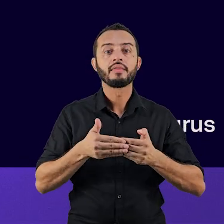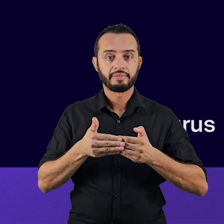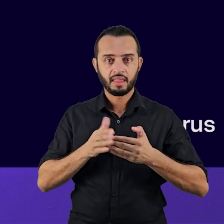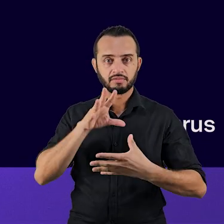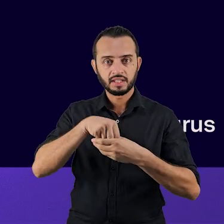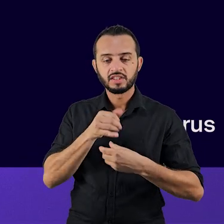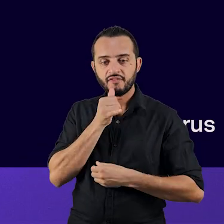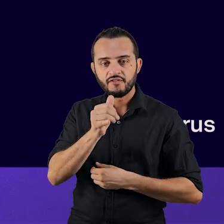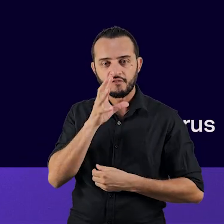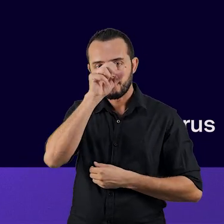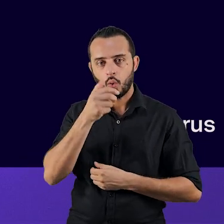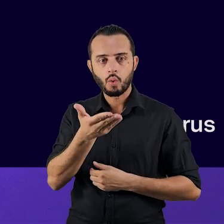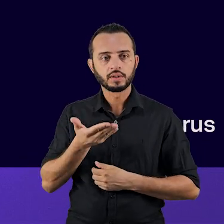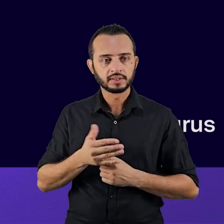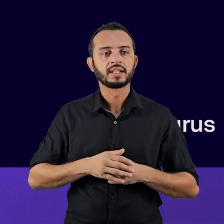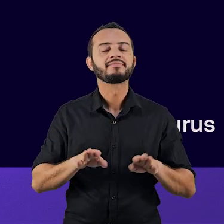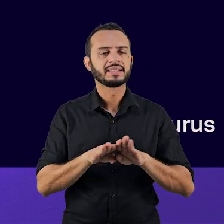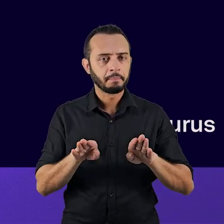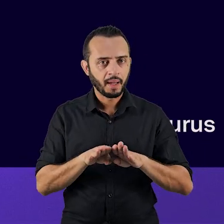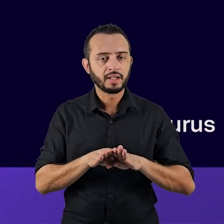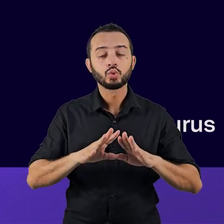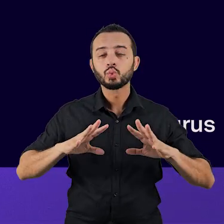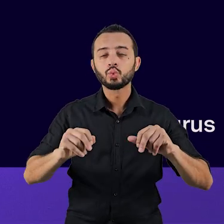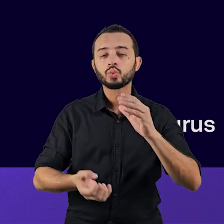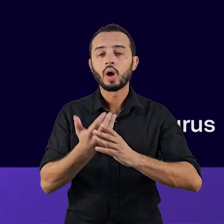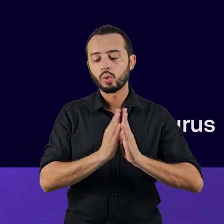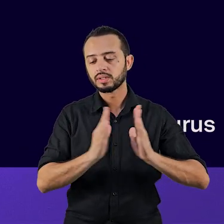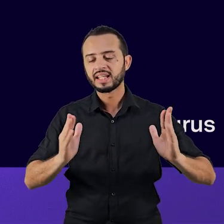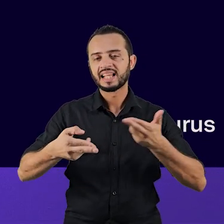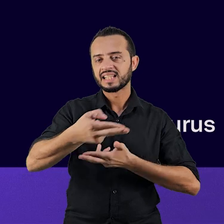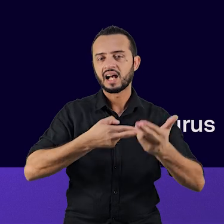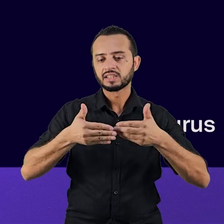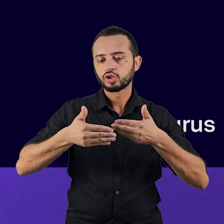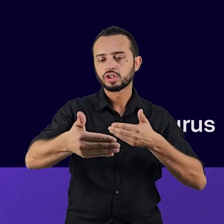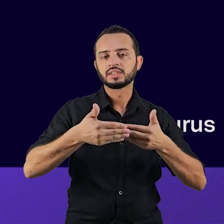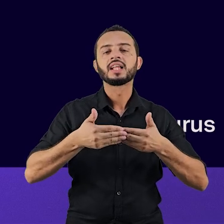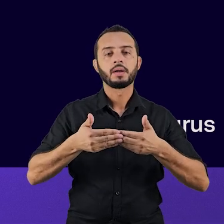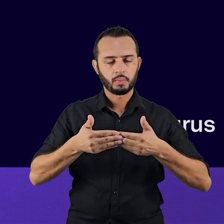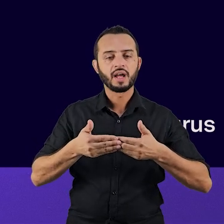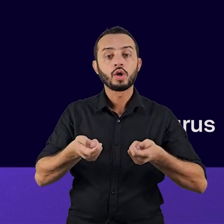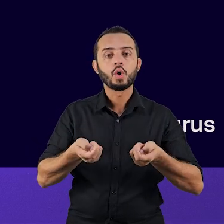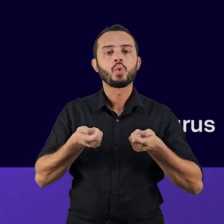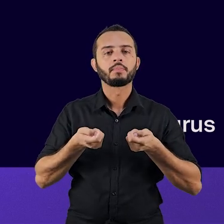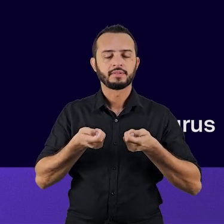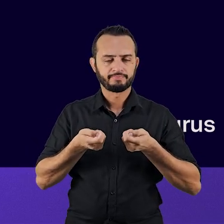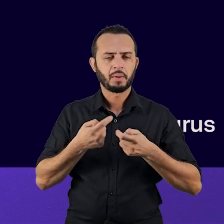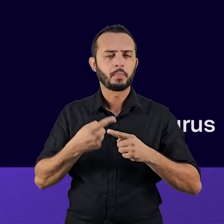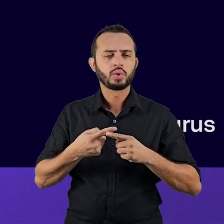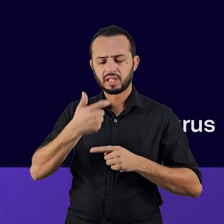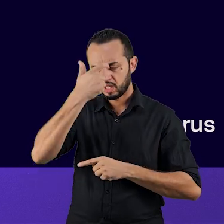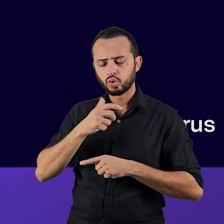e vice-versa. Tá? A anisotropia temporal traz também informações da conservação de energia. Por que eu